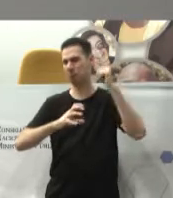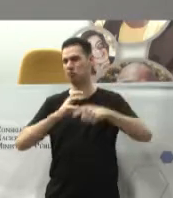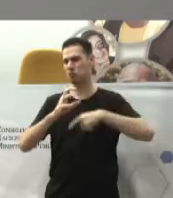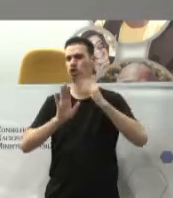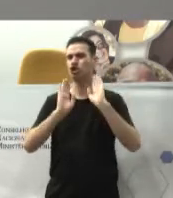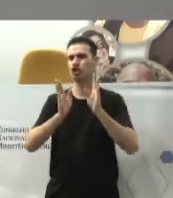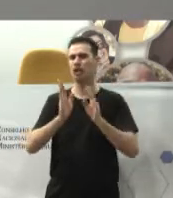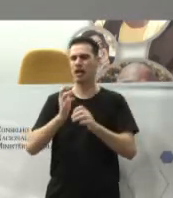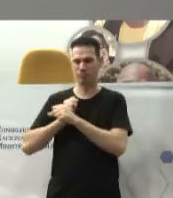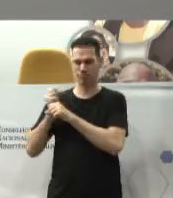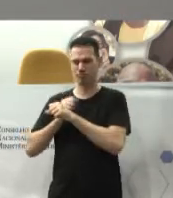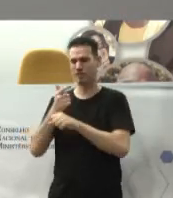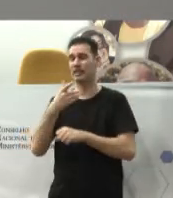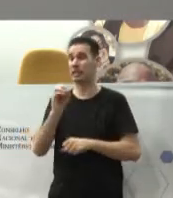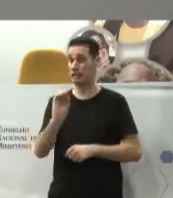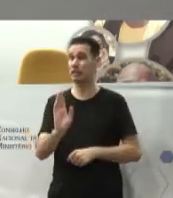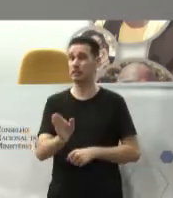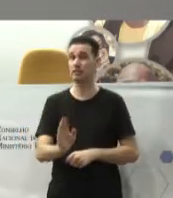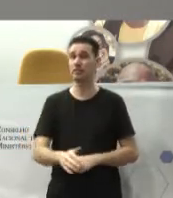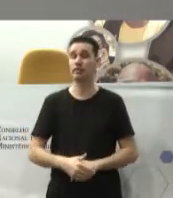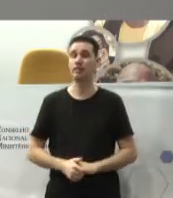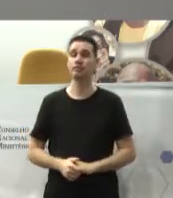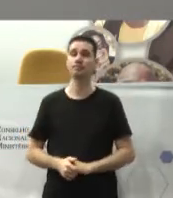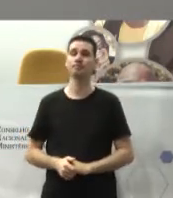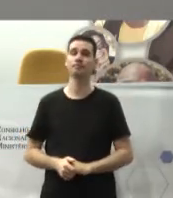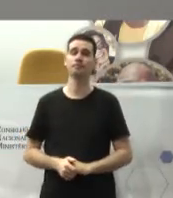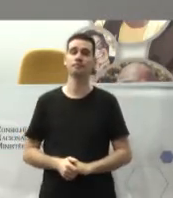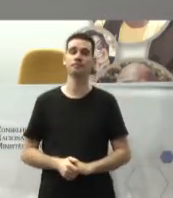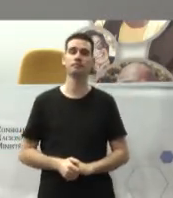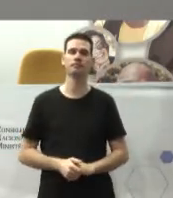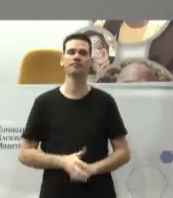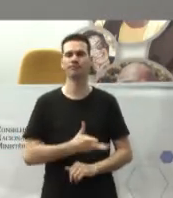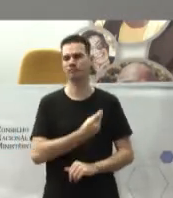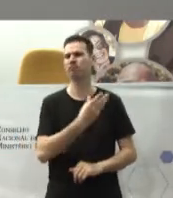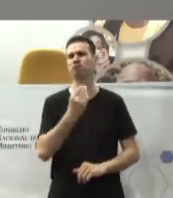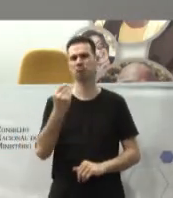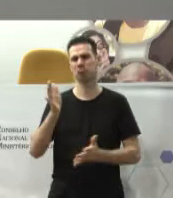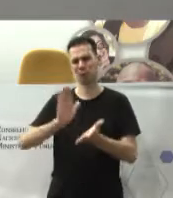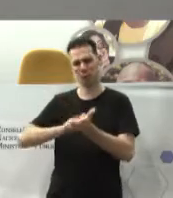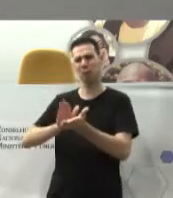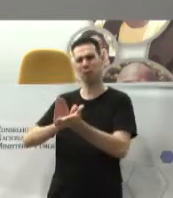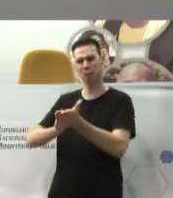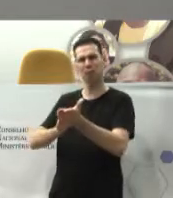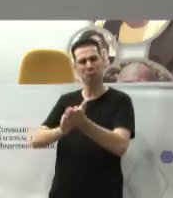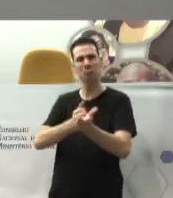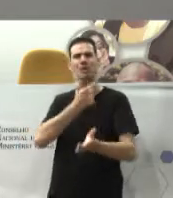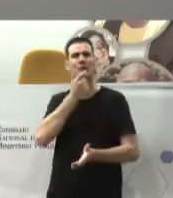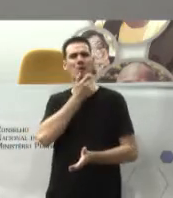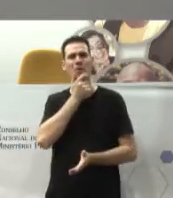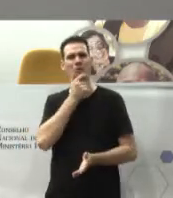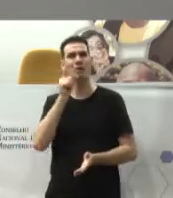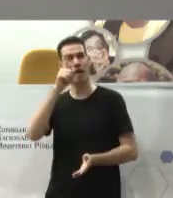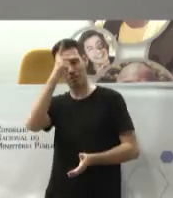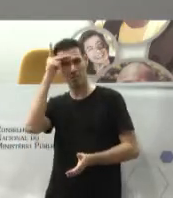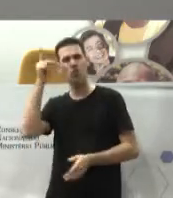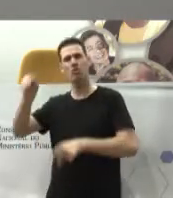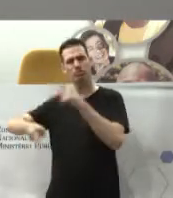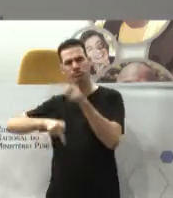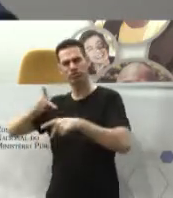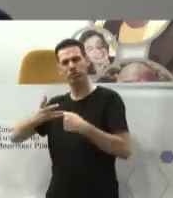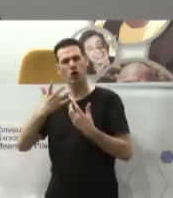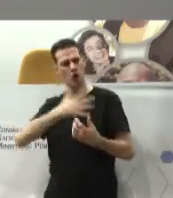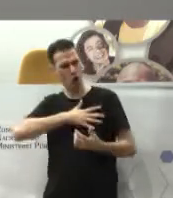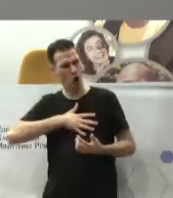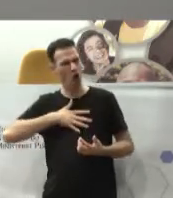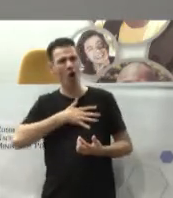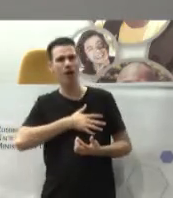completou 70 anos recentemente. É muito elogiado pelo inglês, defendido pela população inglesa,